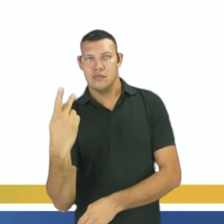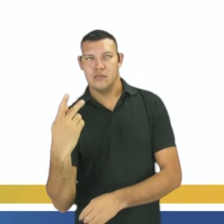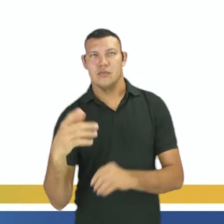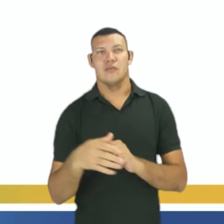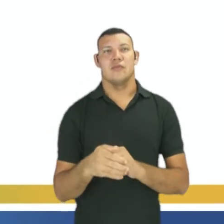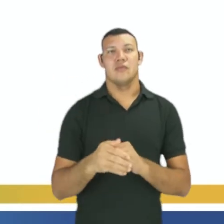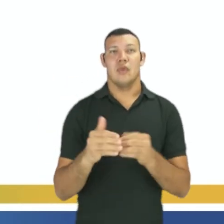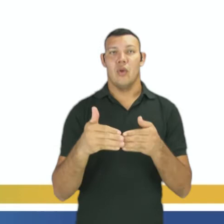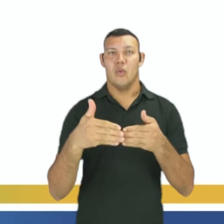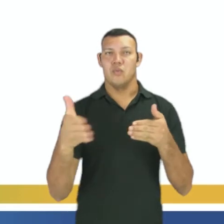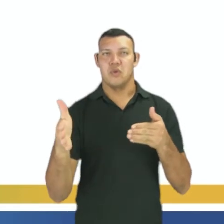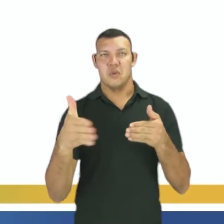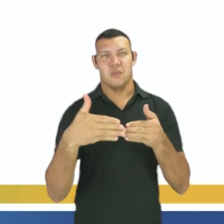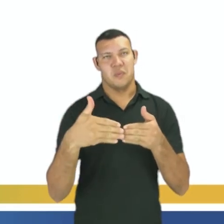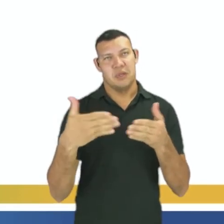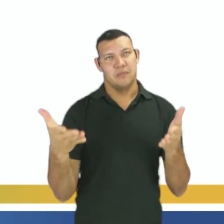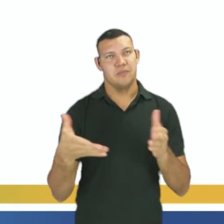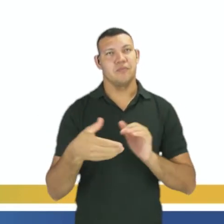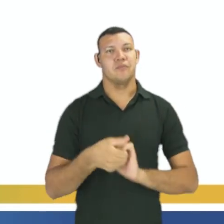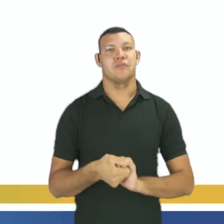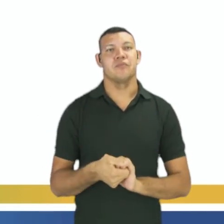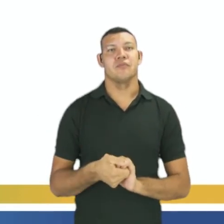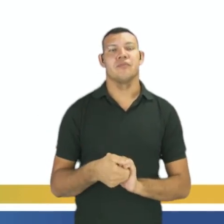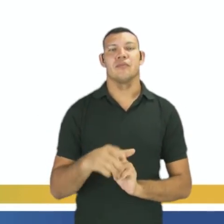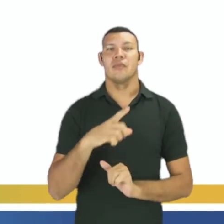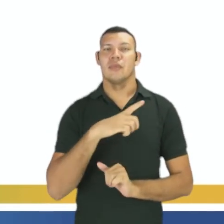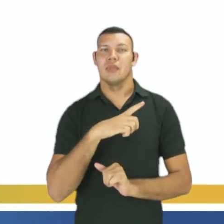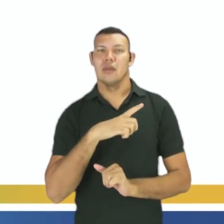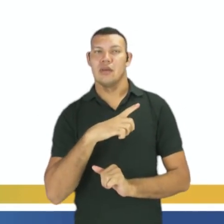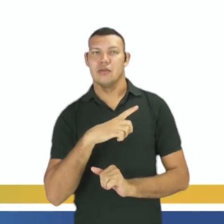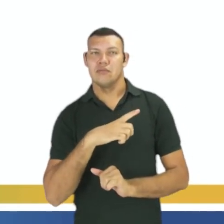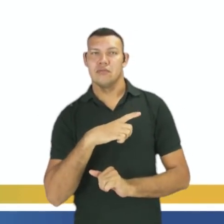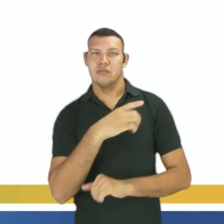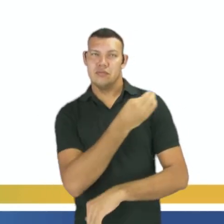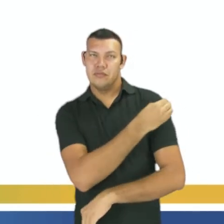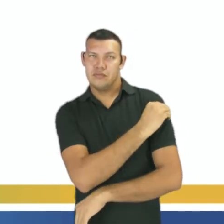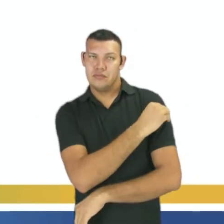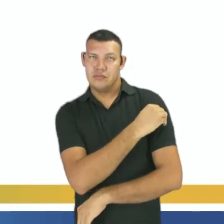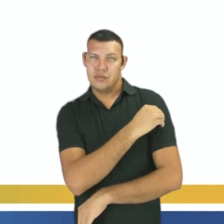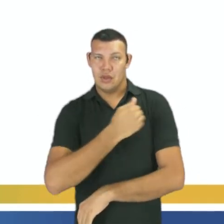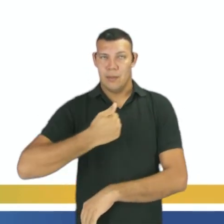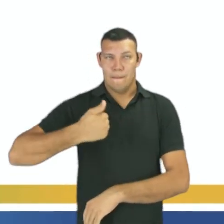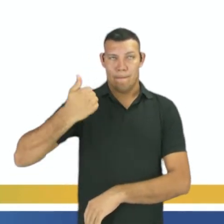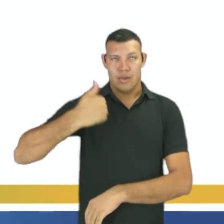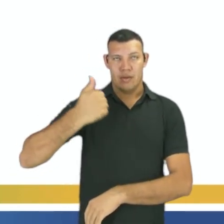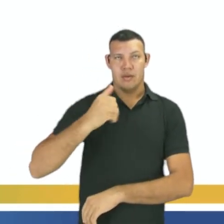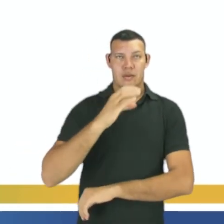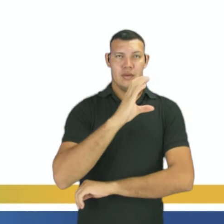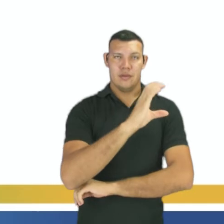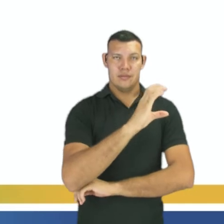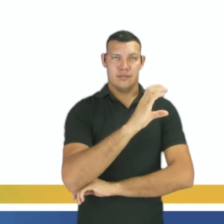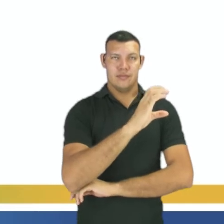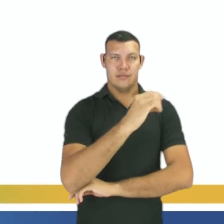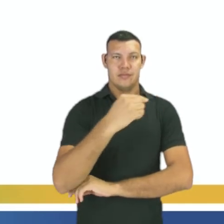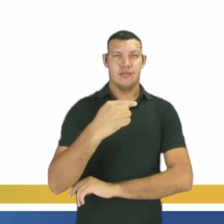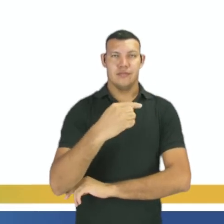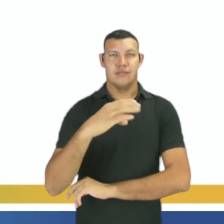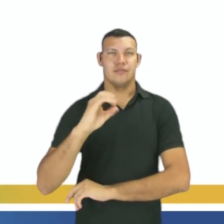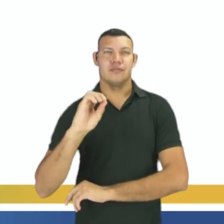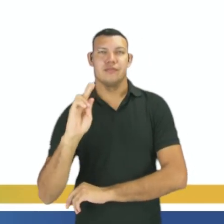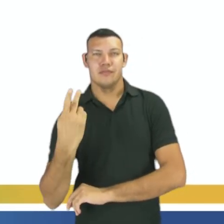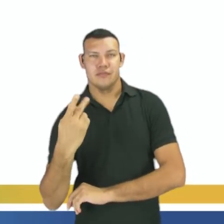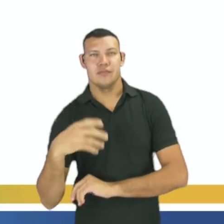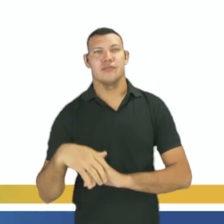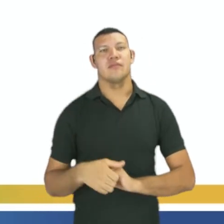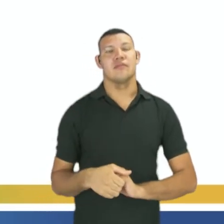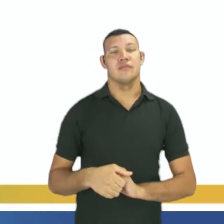for aromático, é um fenol. Então aqui pode ser um álcool primário, que está ligado ao primeiro carbono primário,